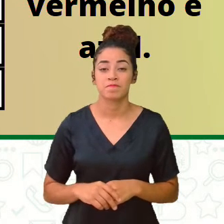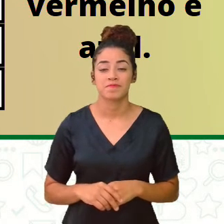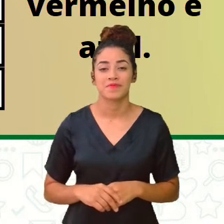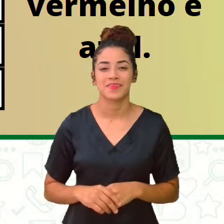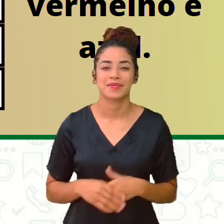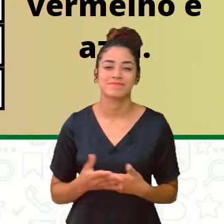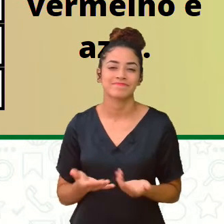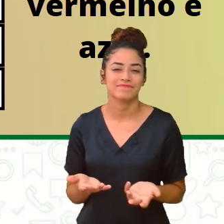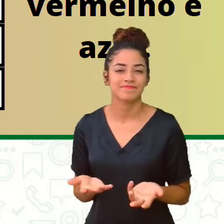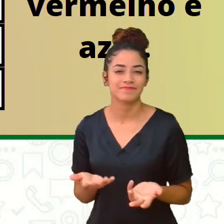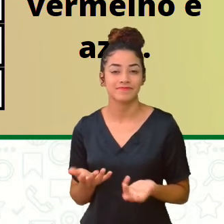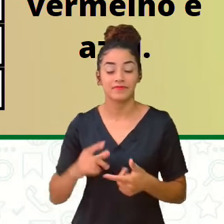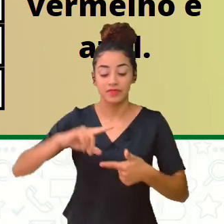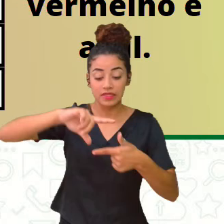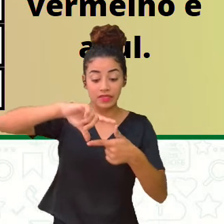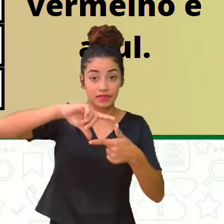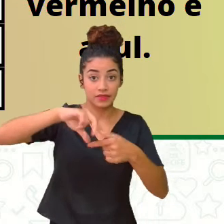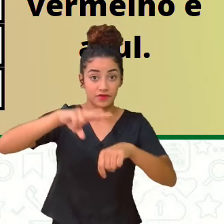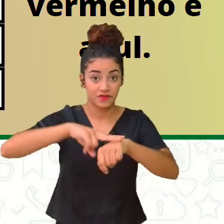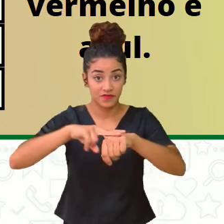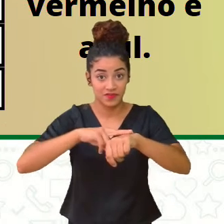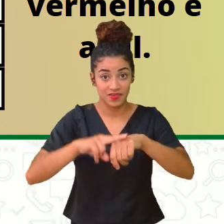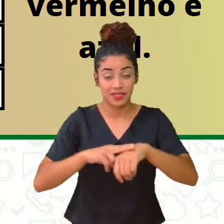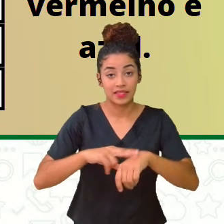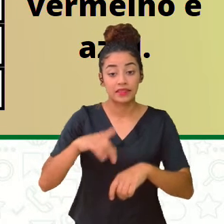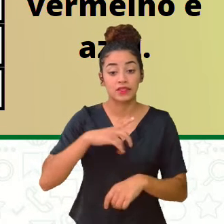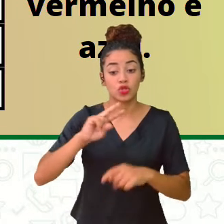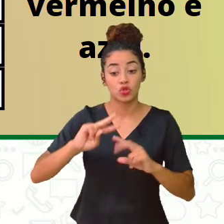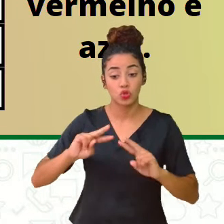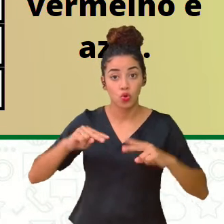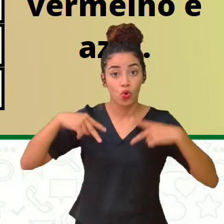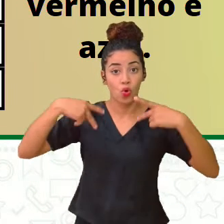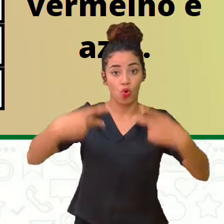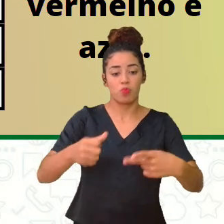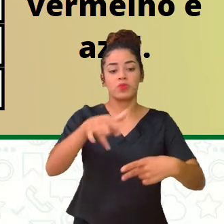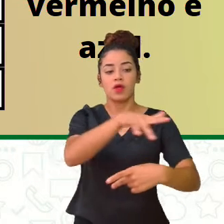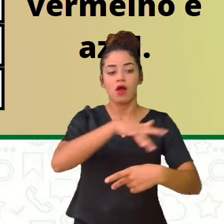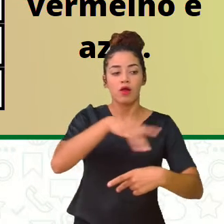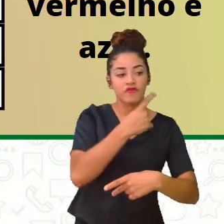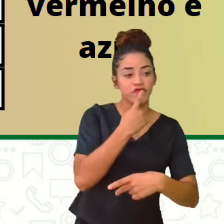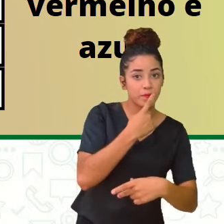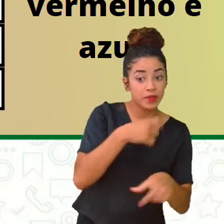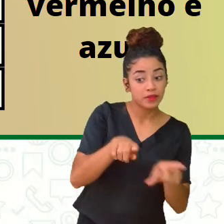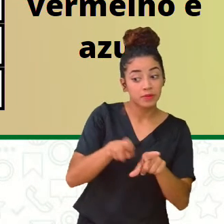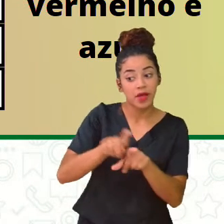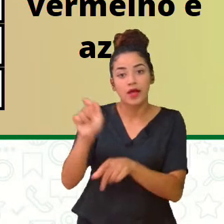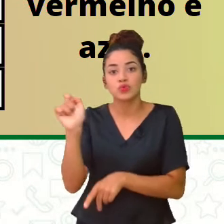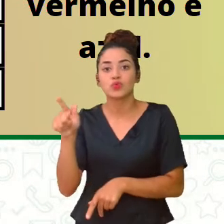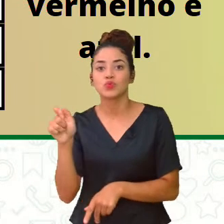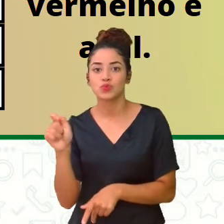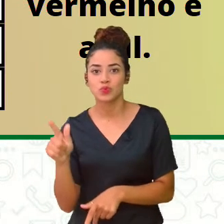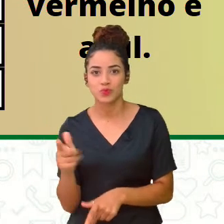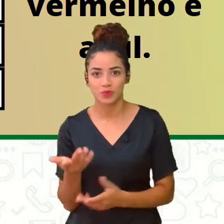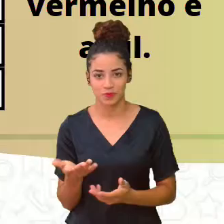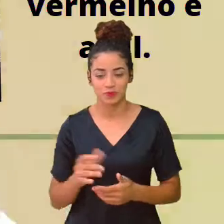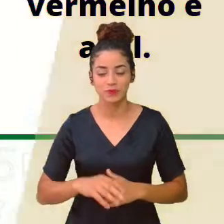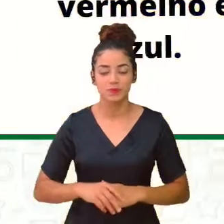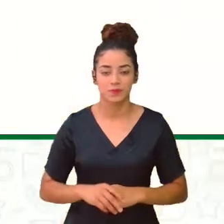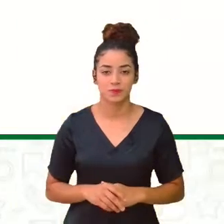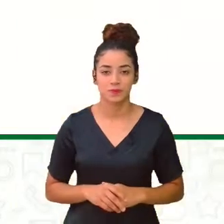Então, o retângulo verde tem o dobro da área do retângulo vermelho e do retângulo azul,